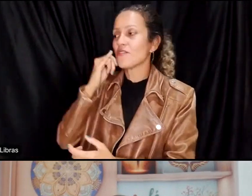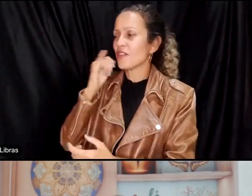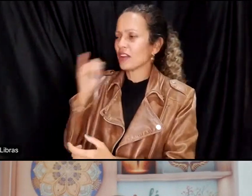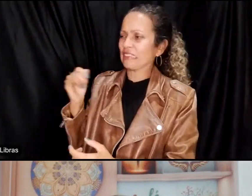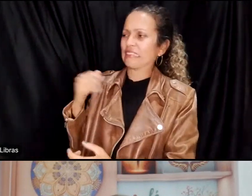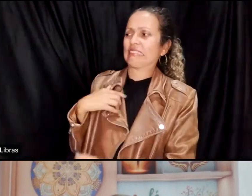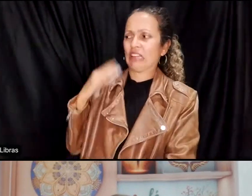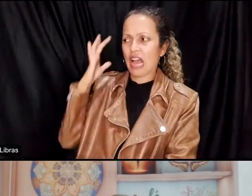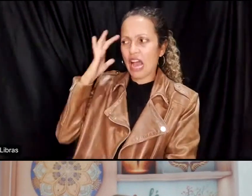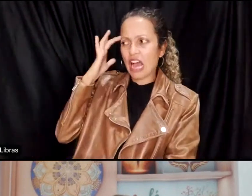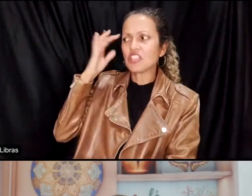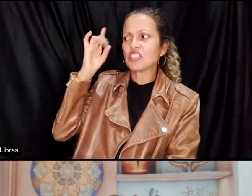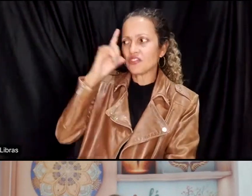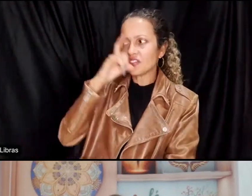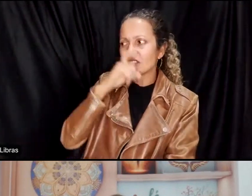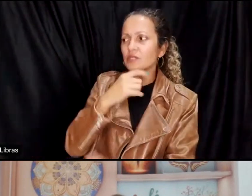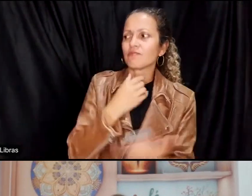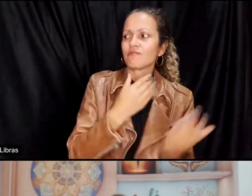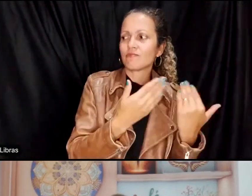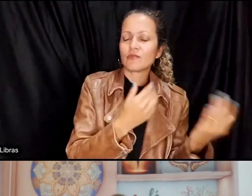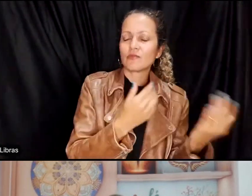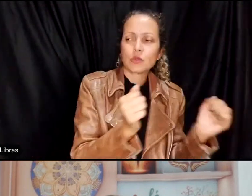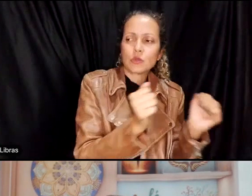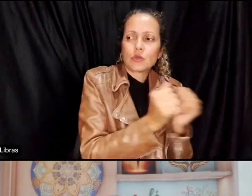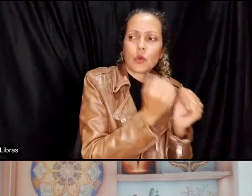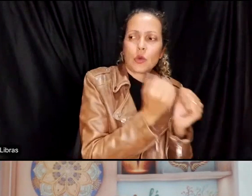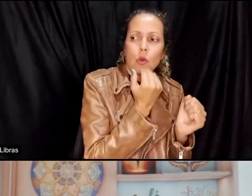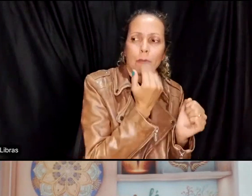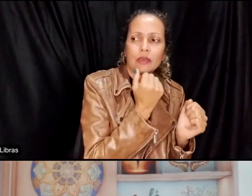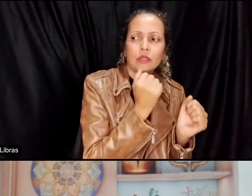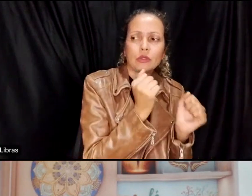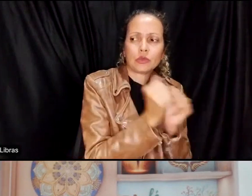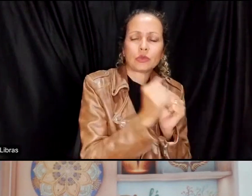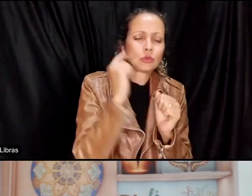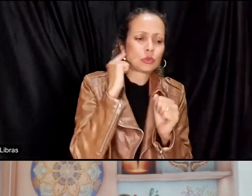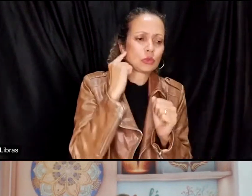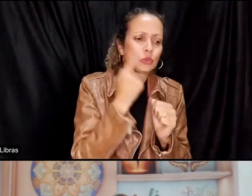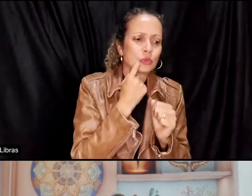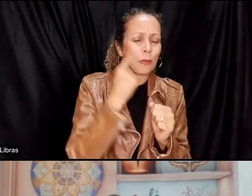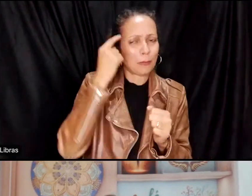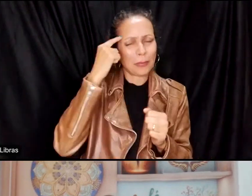pessoas surdas, porque deve ser um silêncio, né?